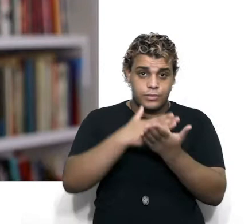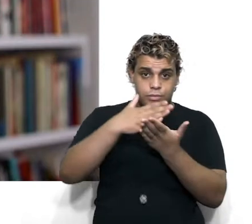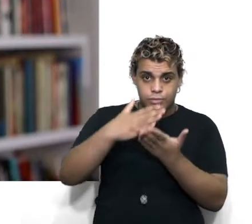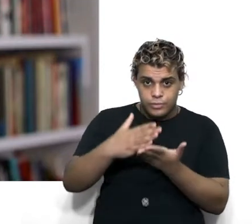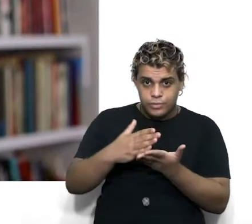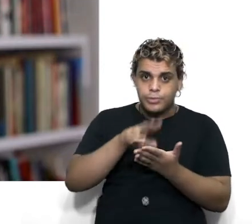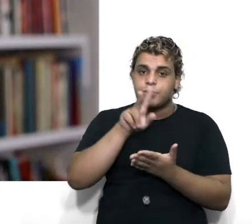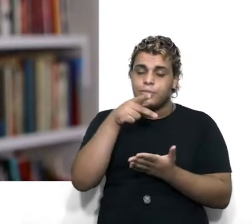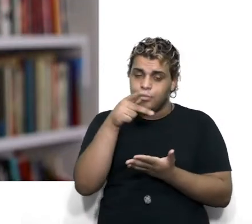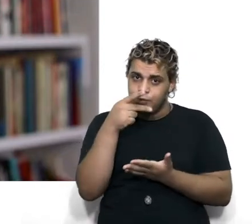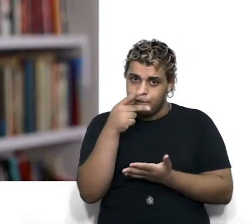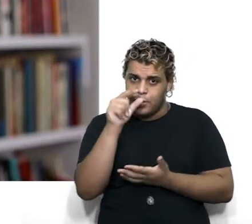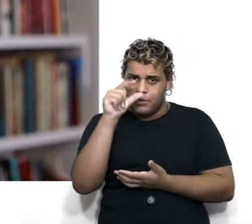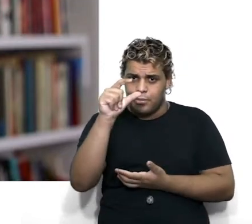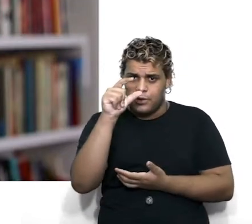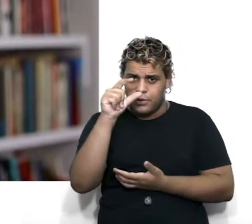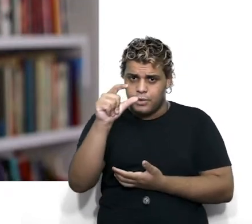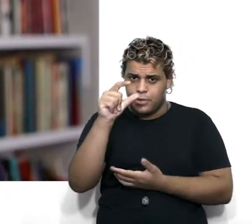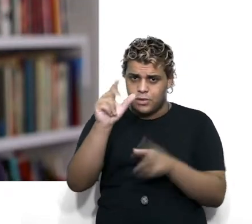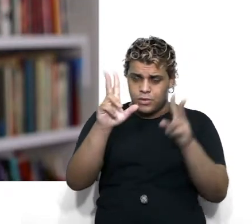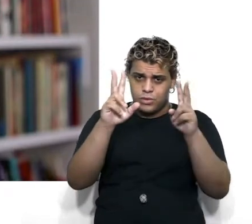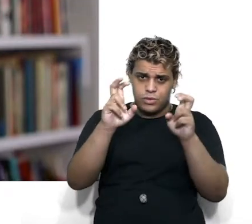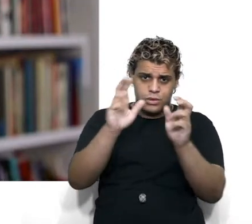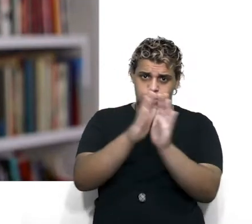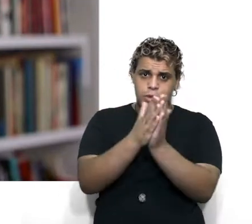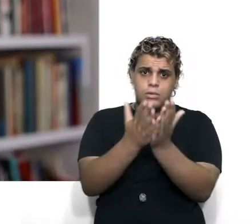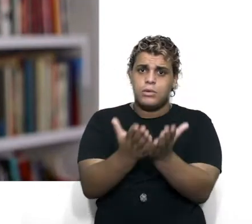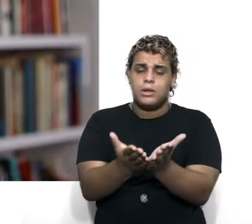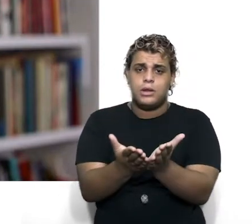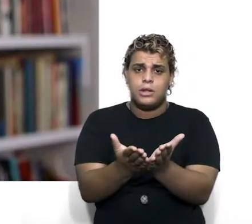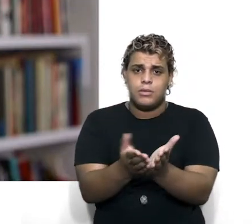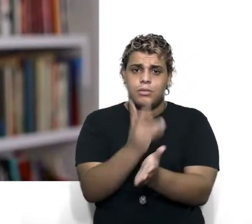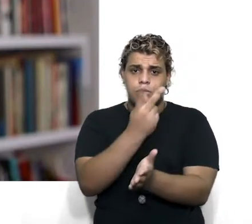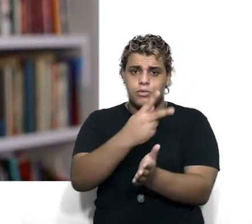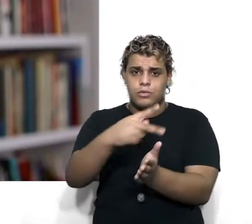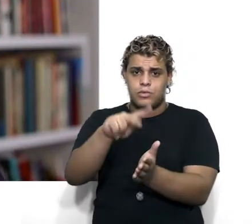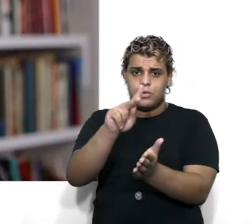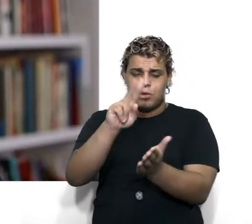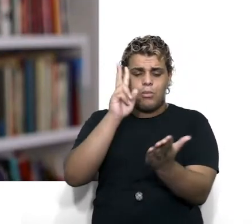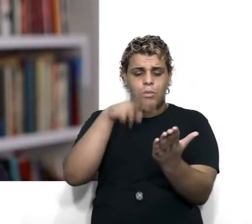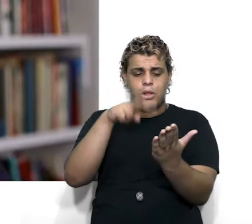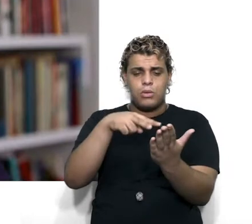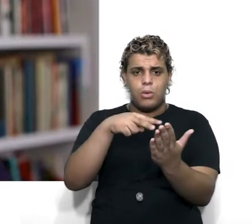Vamos fala um pouquinho do livro, conta para o seu leitor brasileiro aqui.